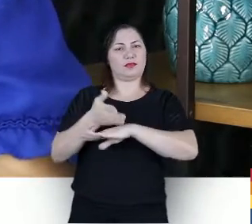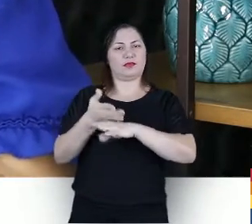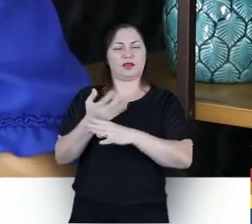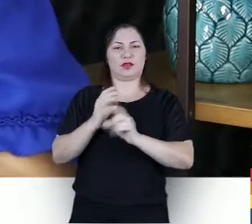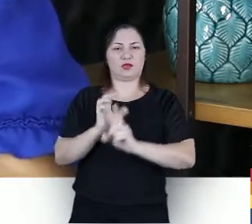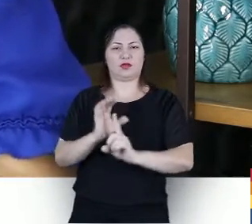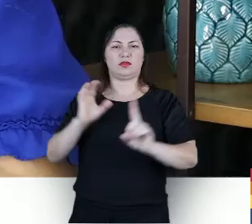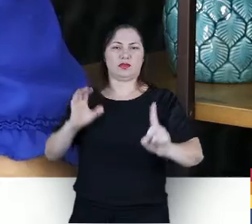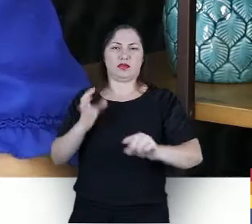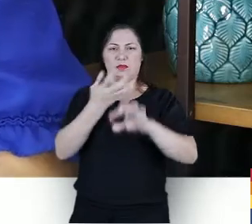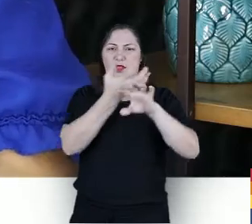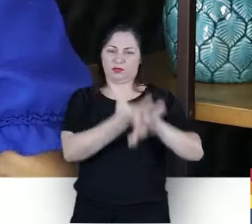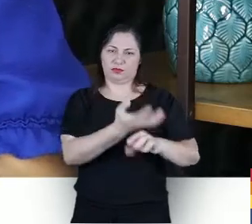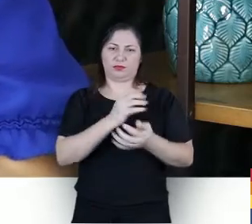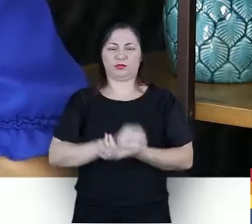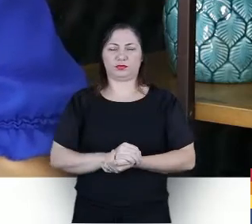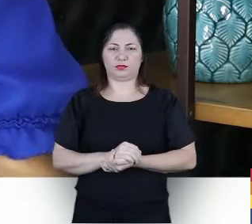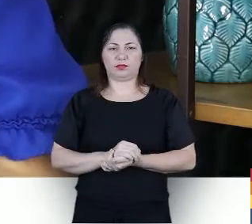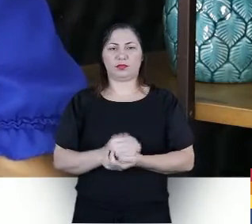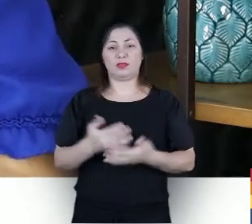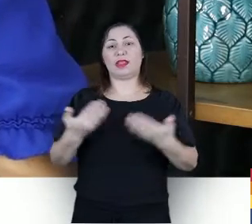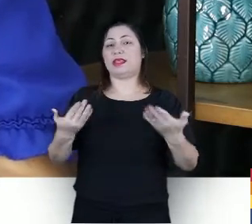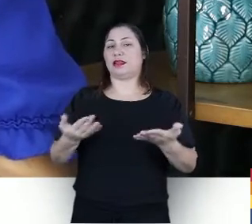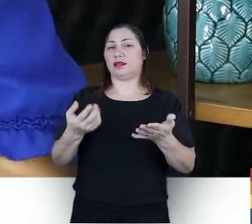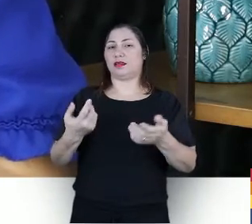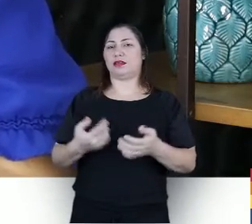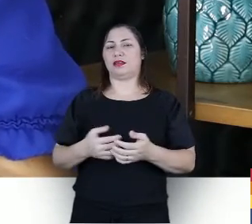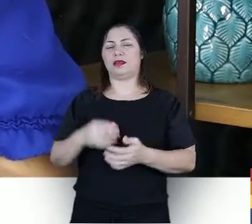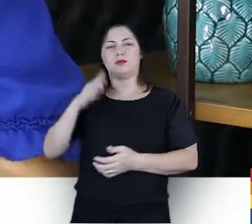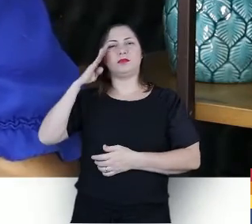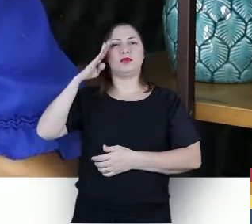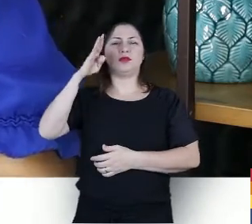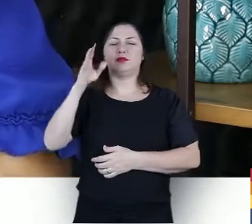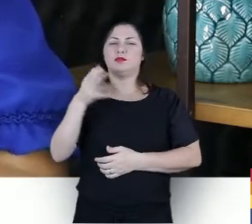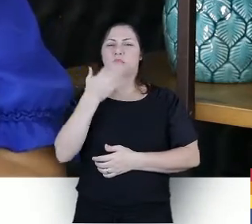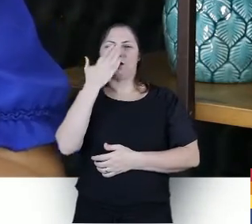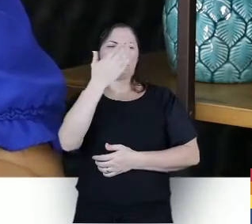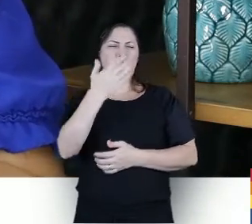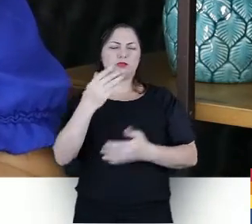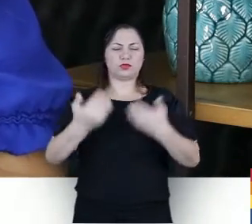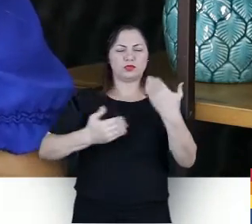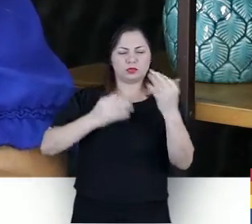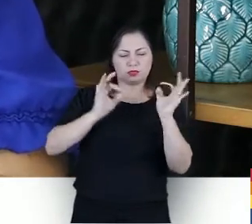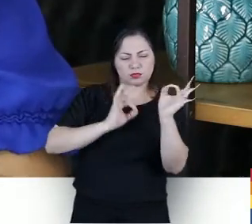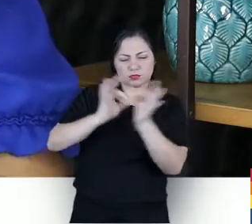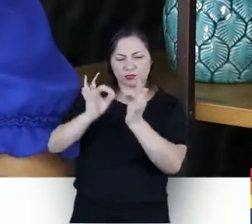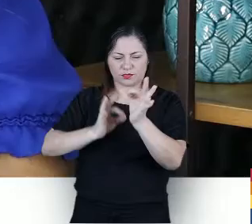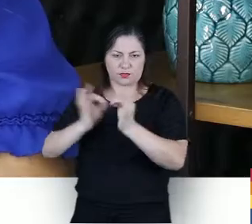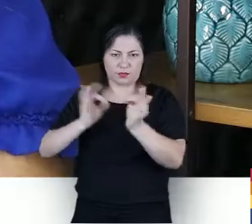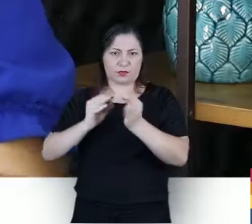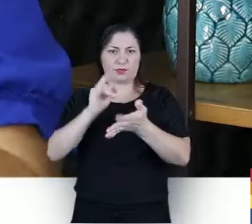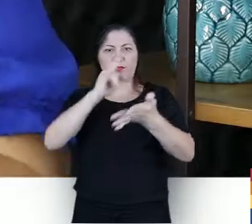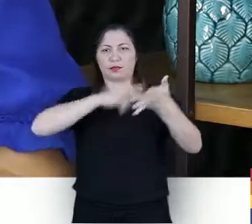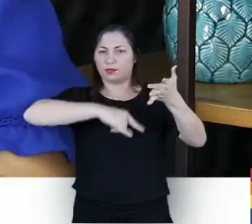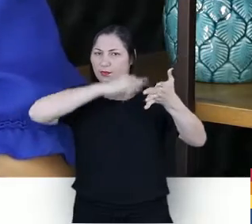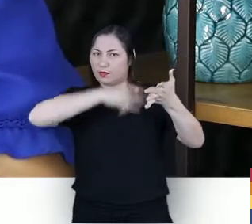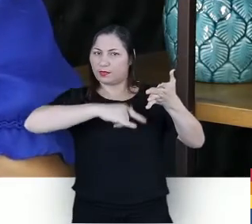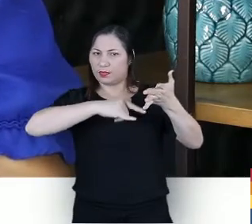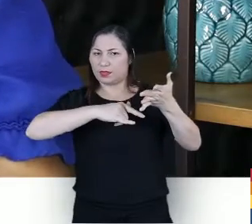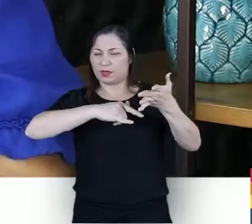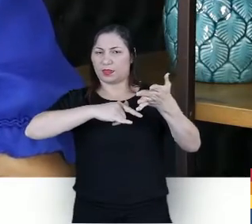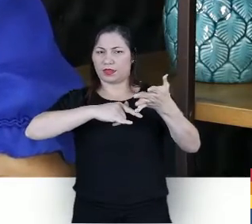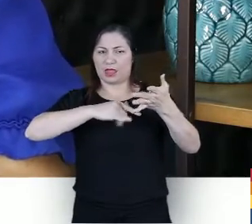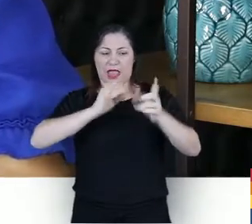desse isolamento disciplinar, porque antes eu pensava o quê? Eu enquanto professora,